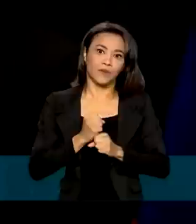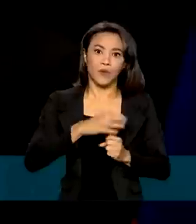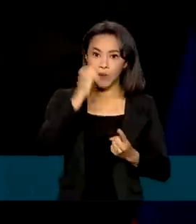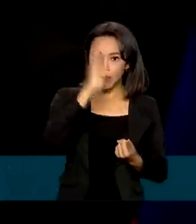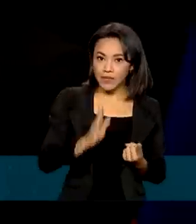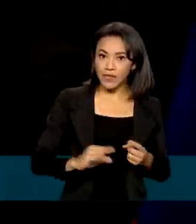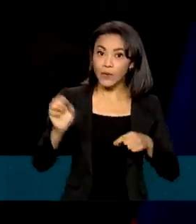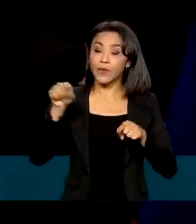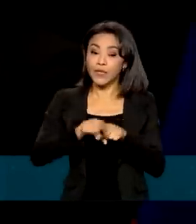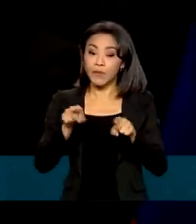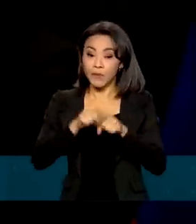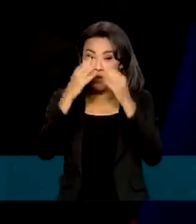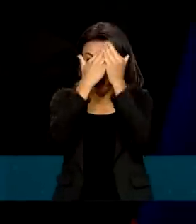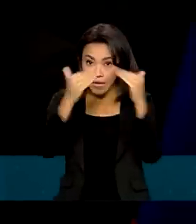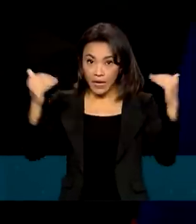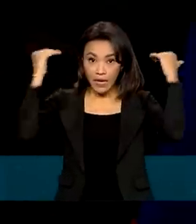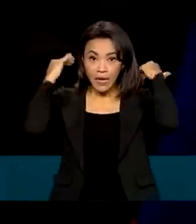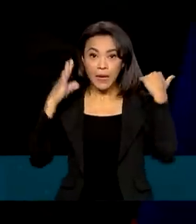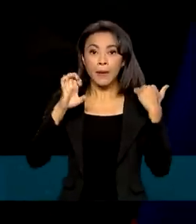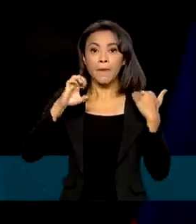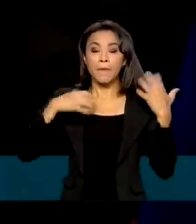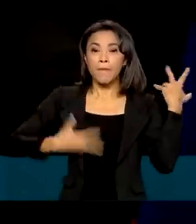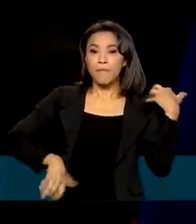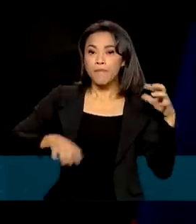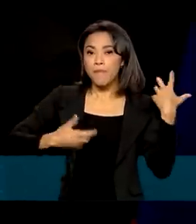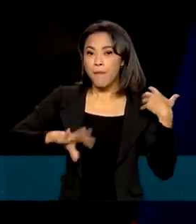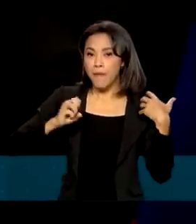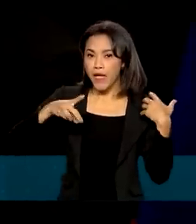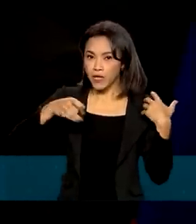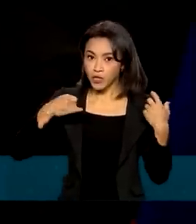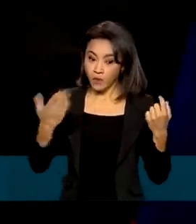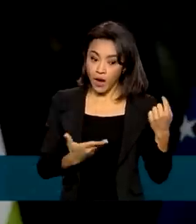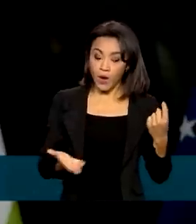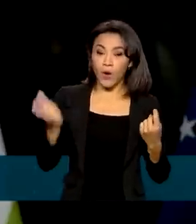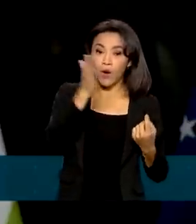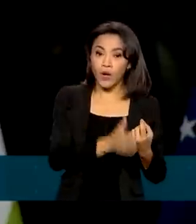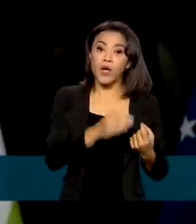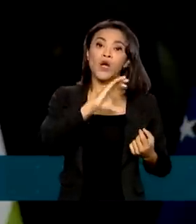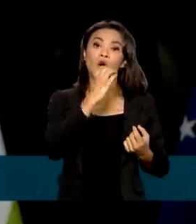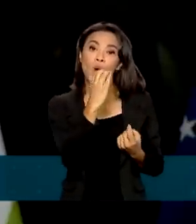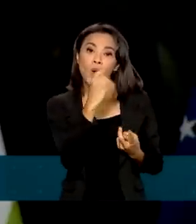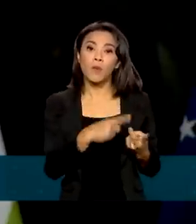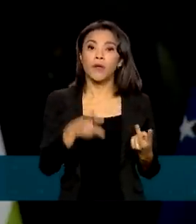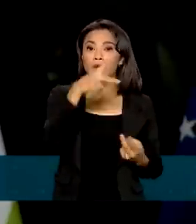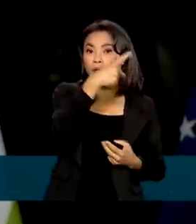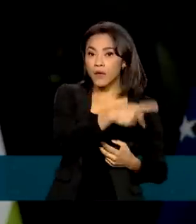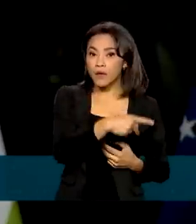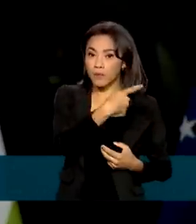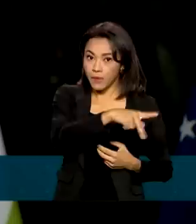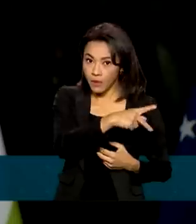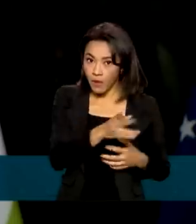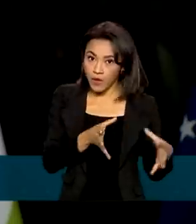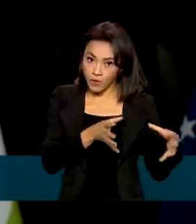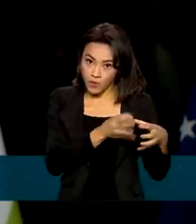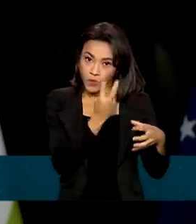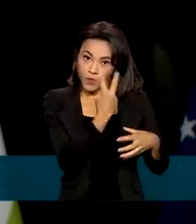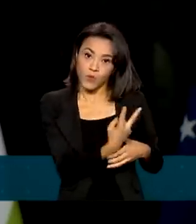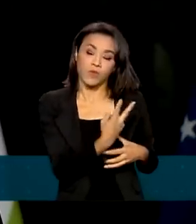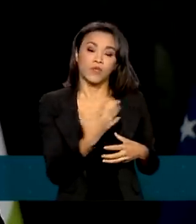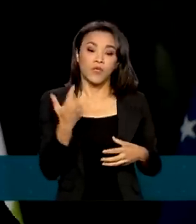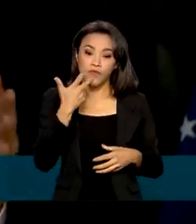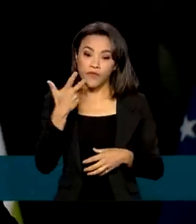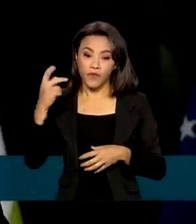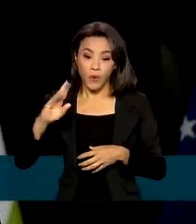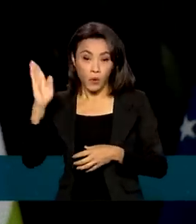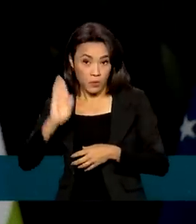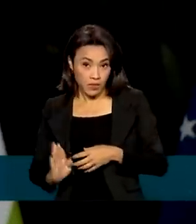o projeto passou a ser comandado pela Colômbia e pelo Paraguai. O secretário-geral da organização pontuou que Brasil